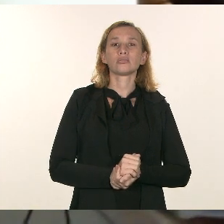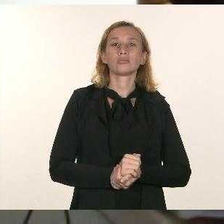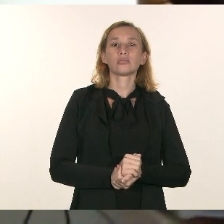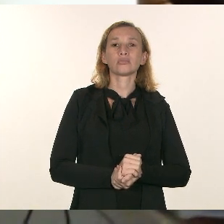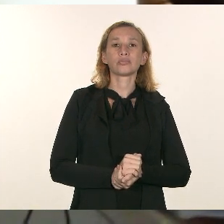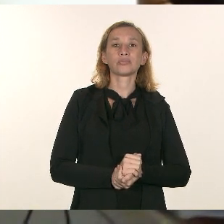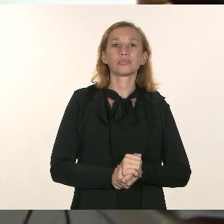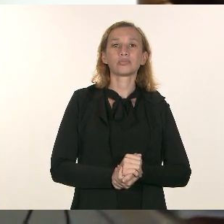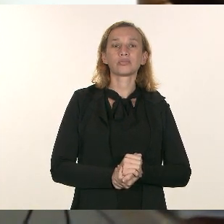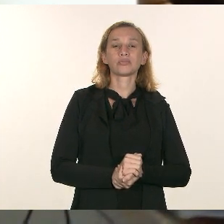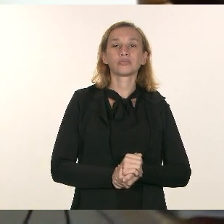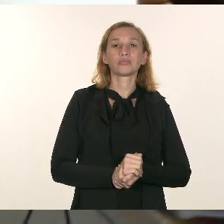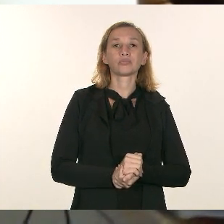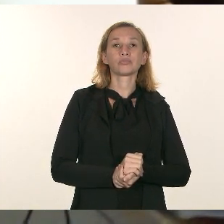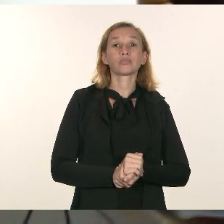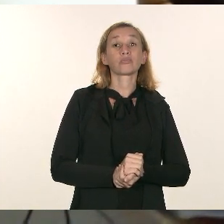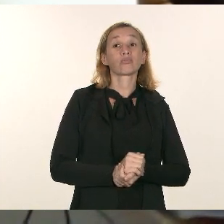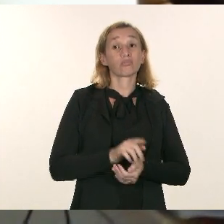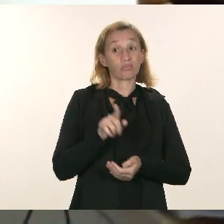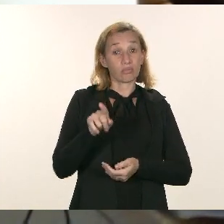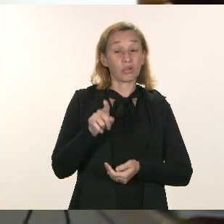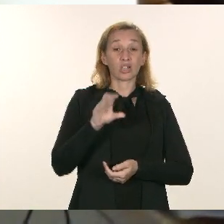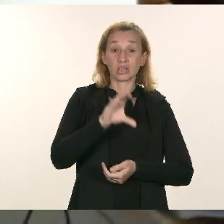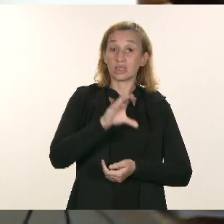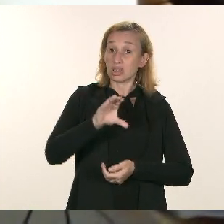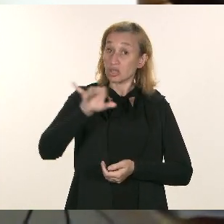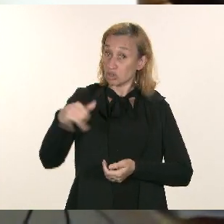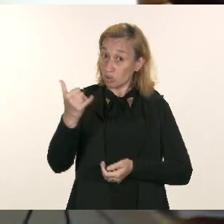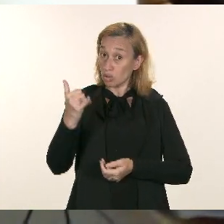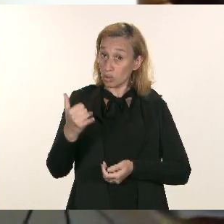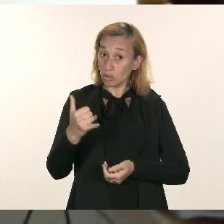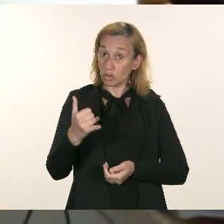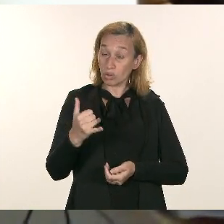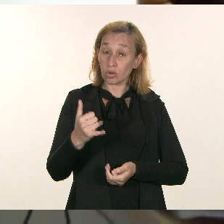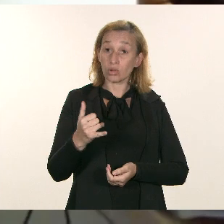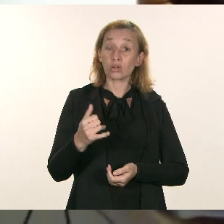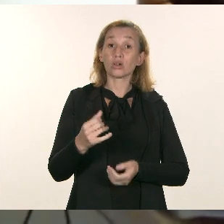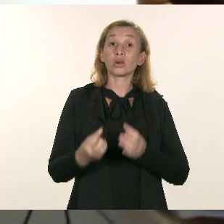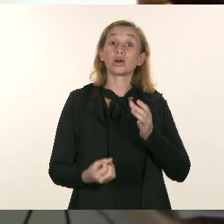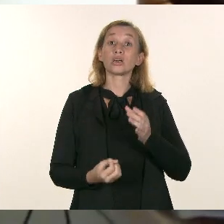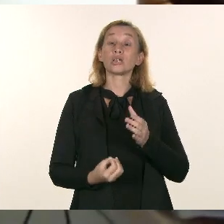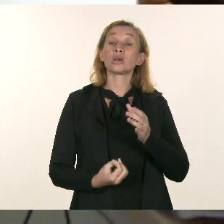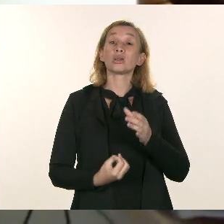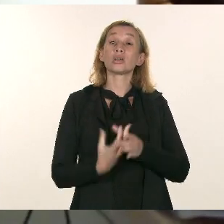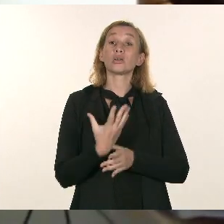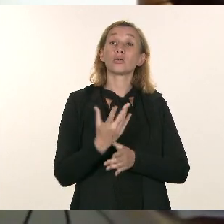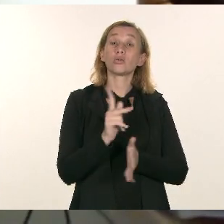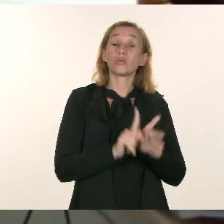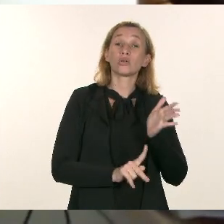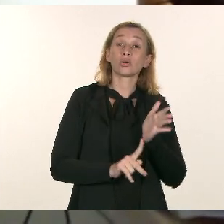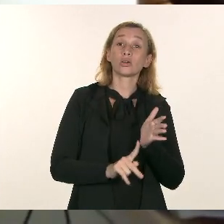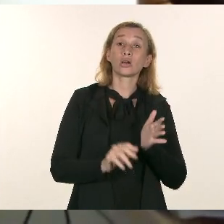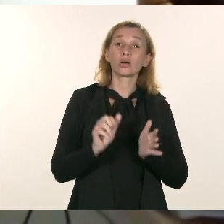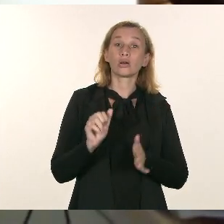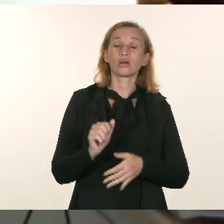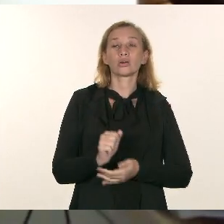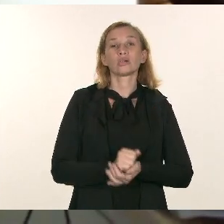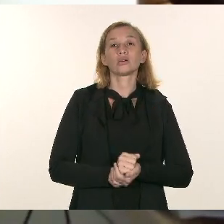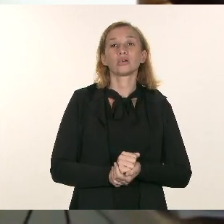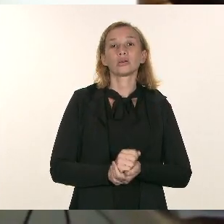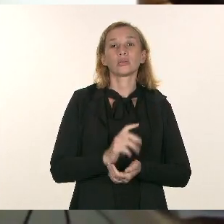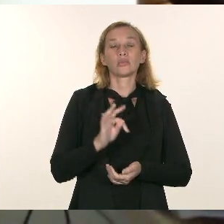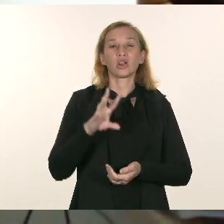ele teve na CCJ, o autor do mesmo era o deputado Gilberto Marmares, e o então relator, deputado